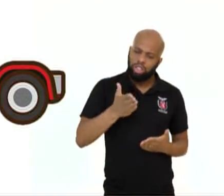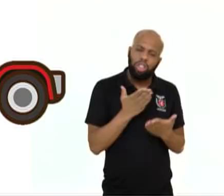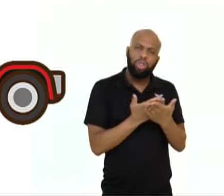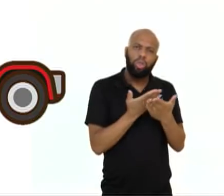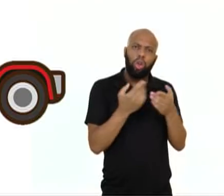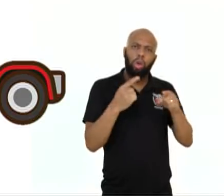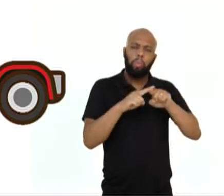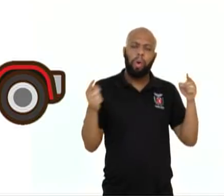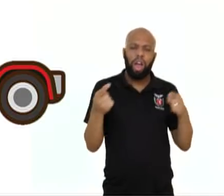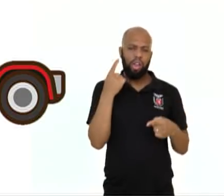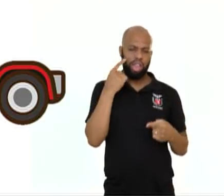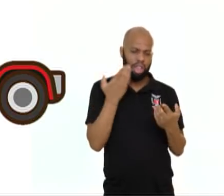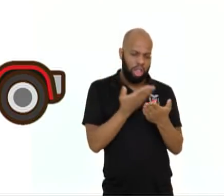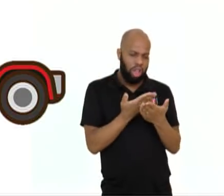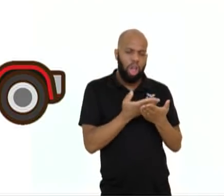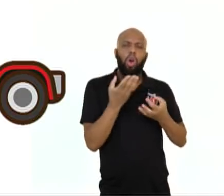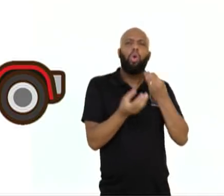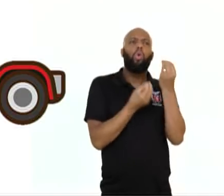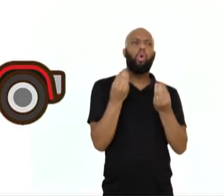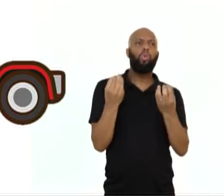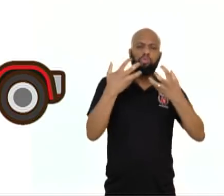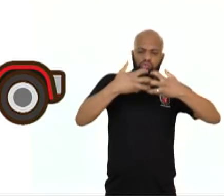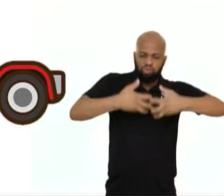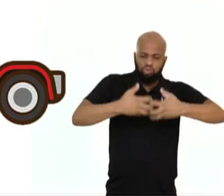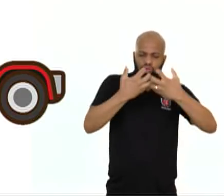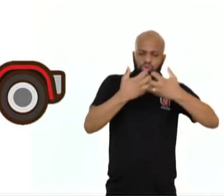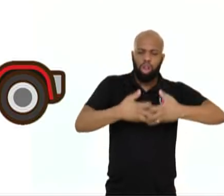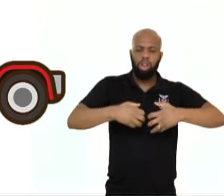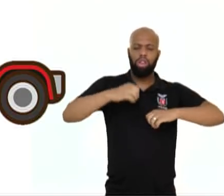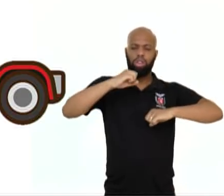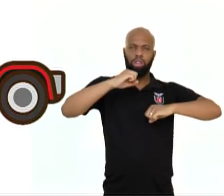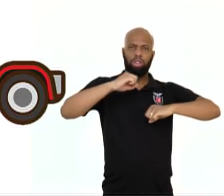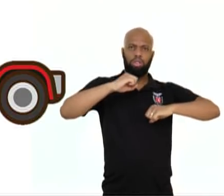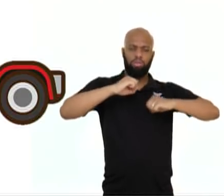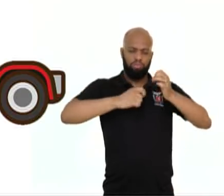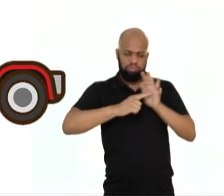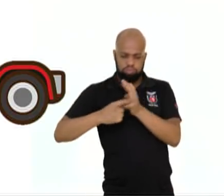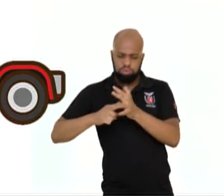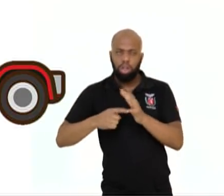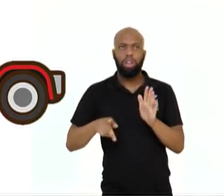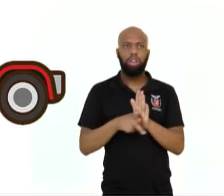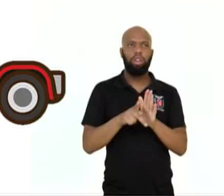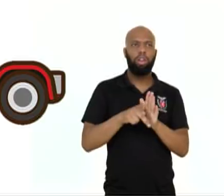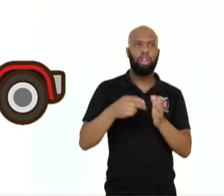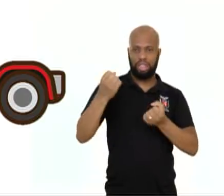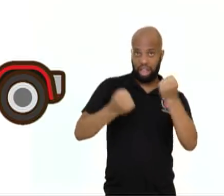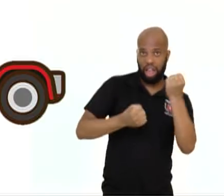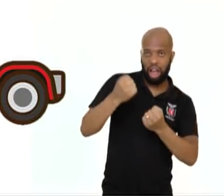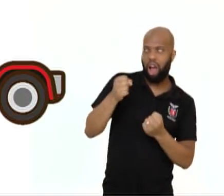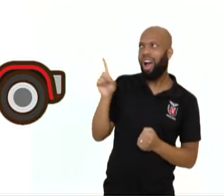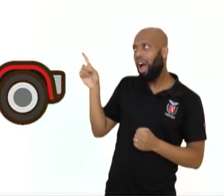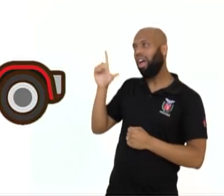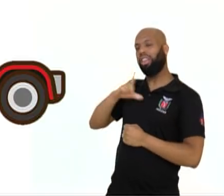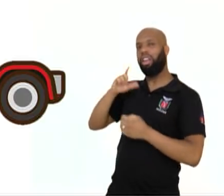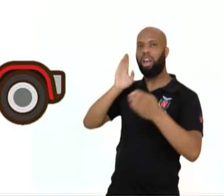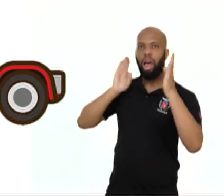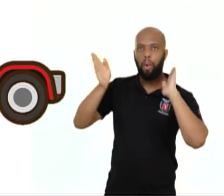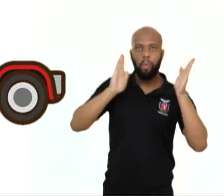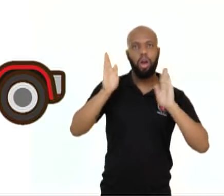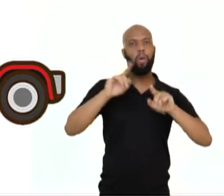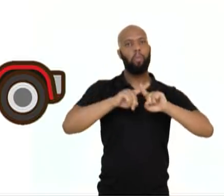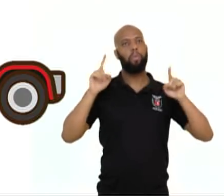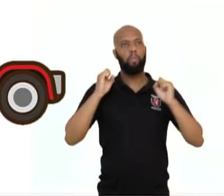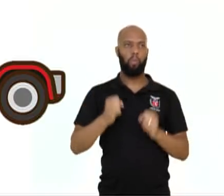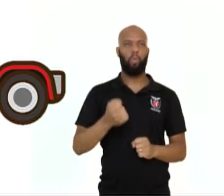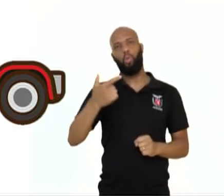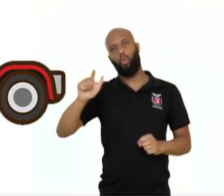funcionamento do motor, né, a combustão, motor de automóveis. Aqui a gente representou um caminhão, mas poderia ser um carro, poderia ser até uma motocicleta.